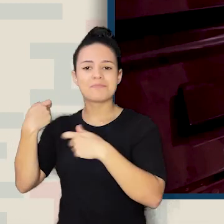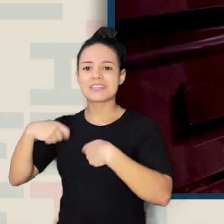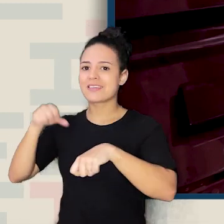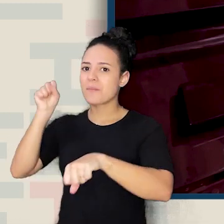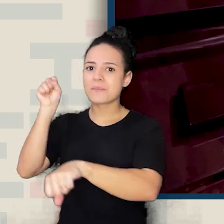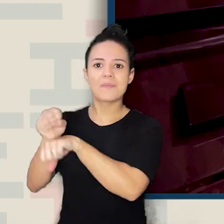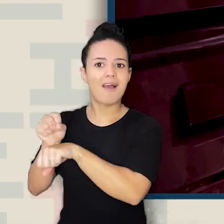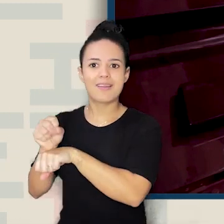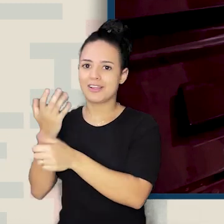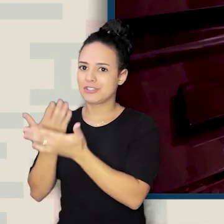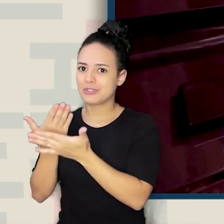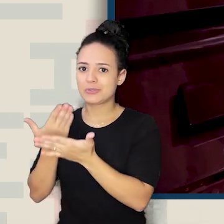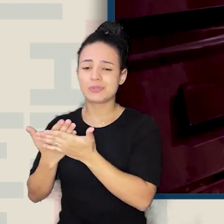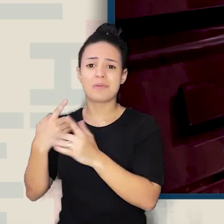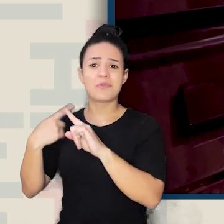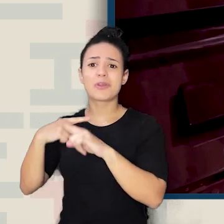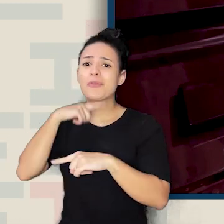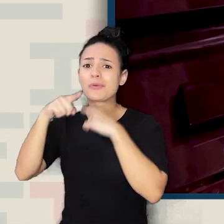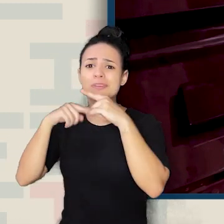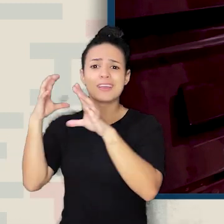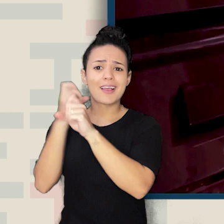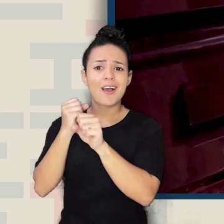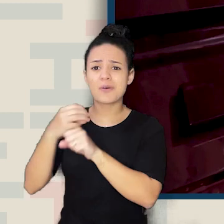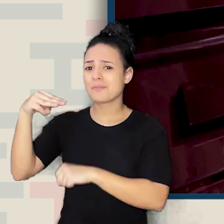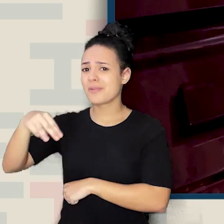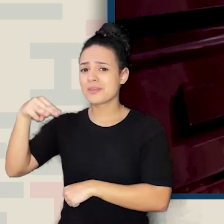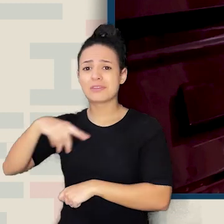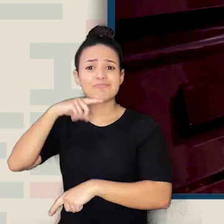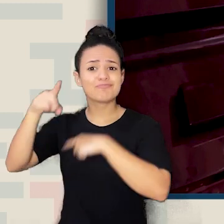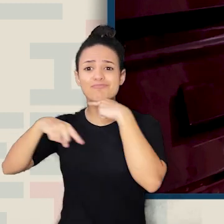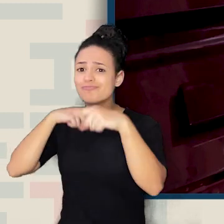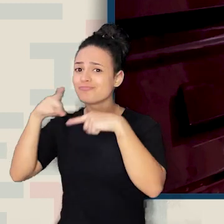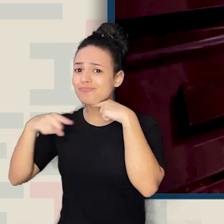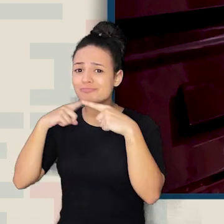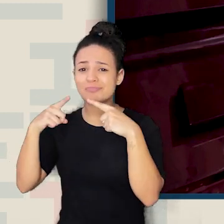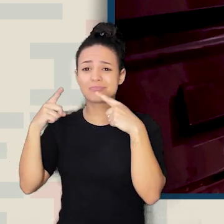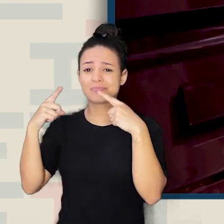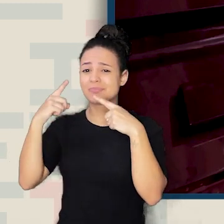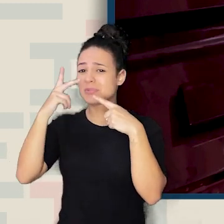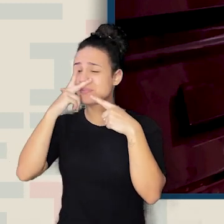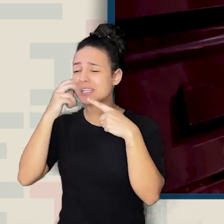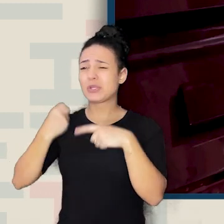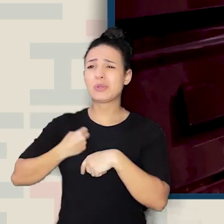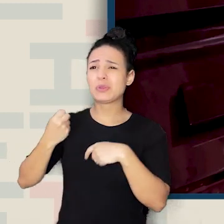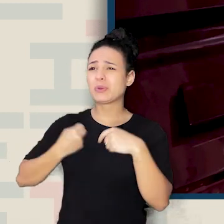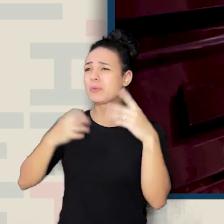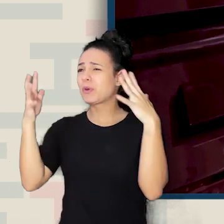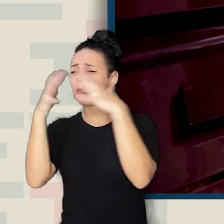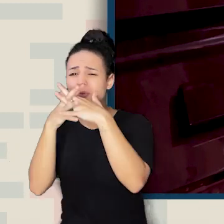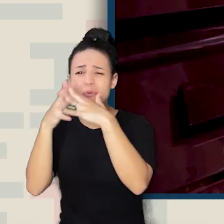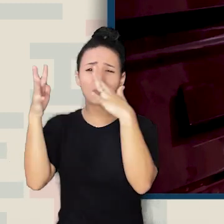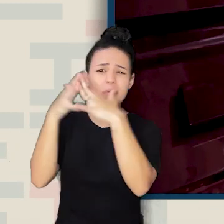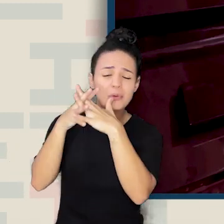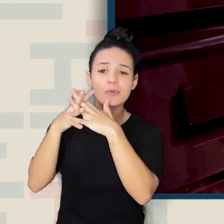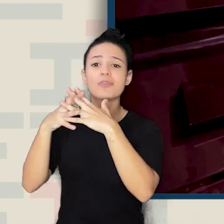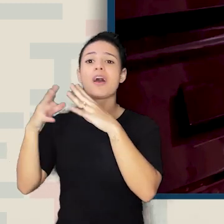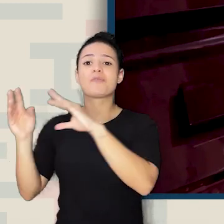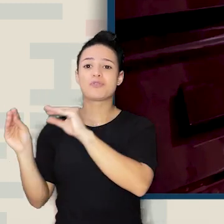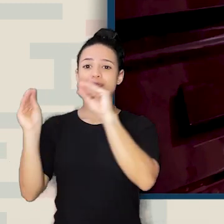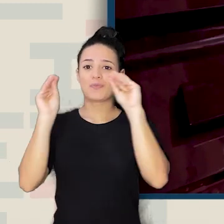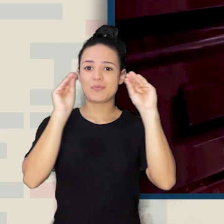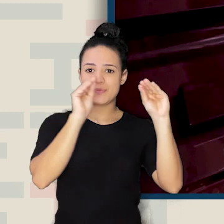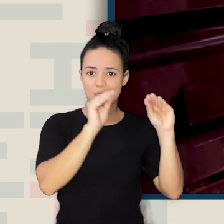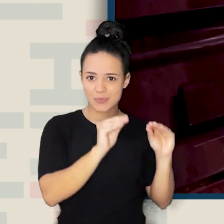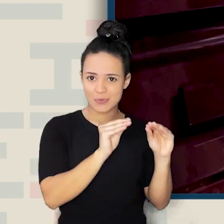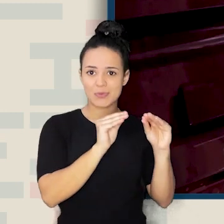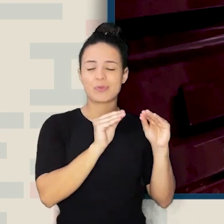fazer, principalmente cálculos matemáticos, eu não conseguia mais. Ficava muito números se confundiam e eu acabei vindo para Brasília.